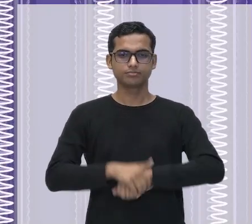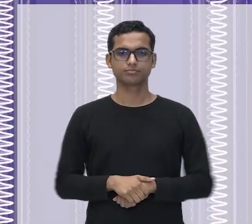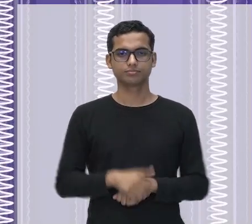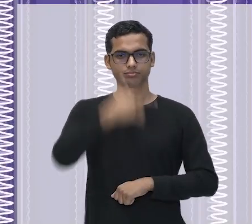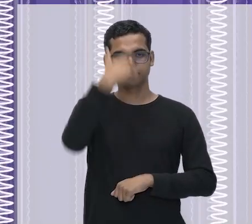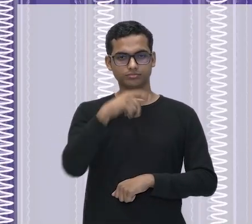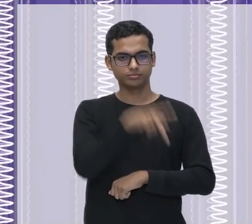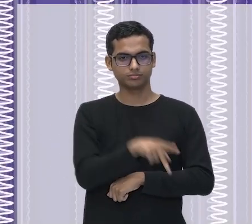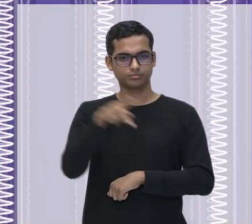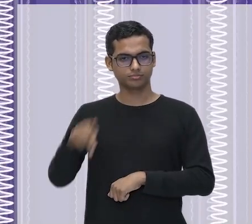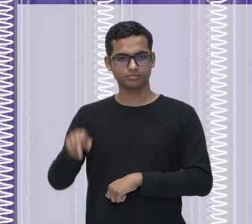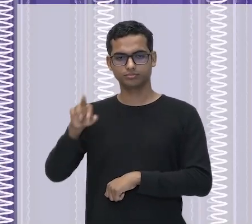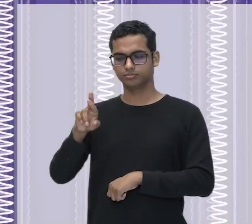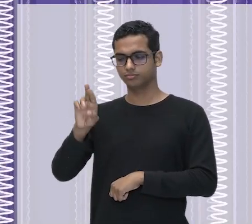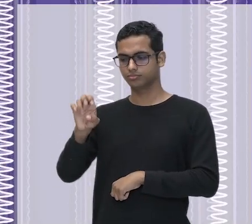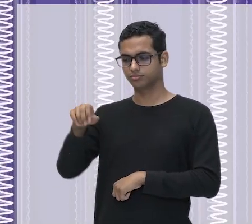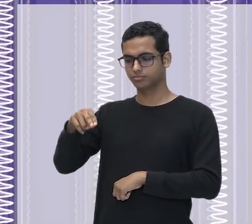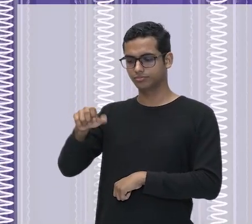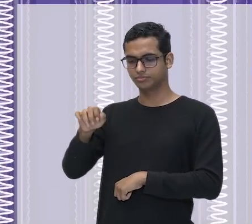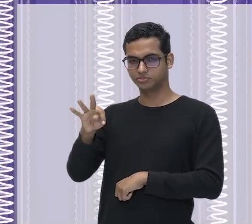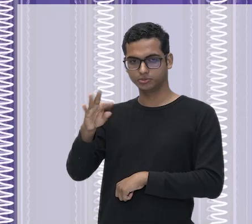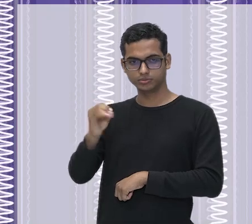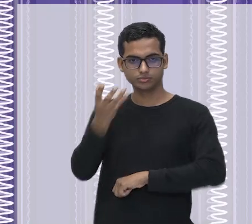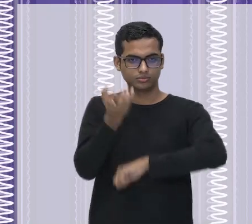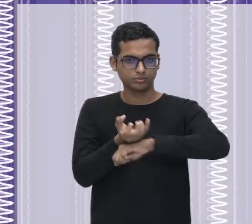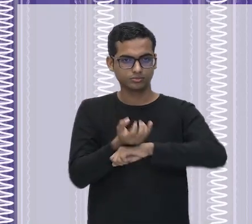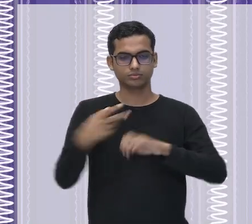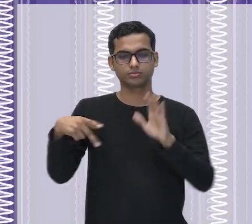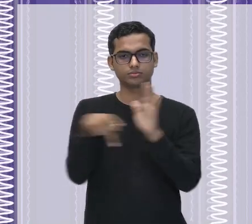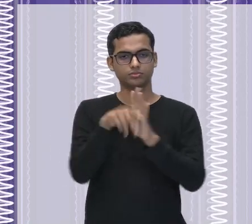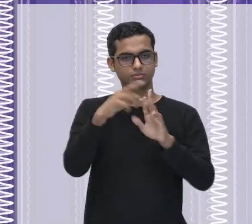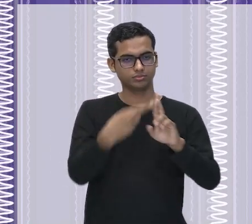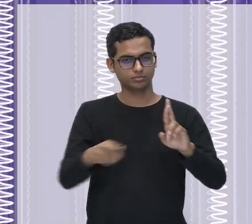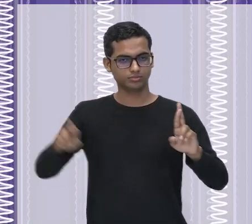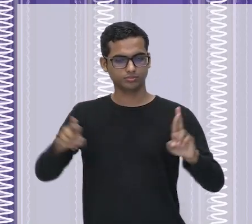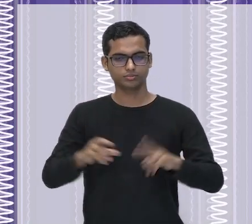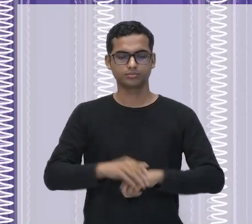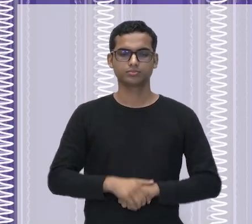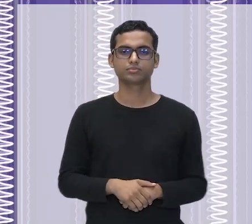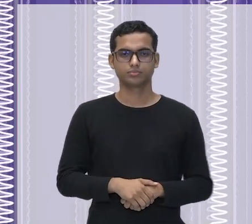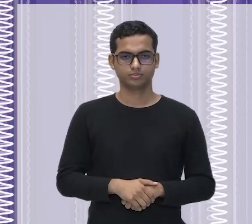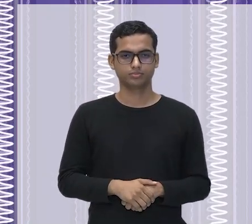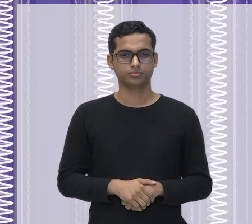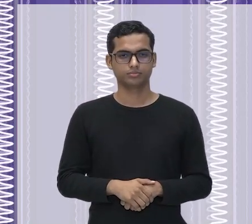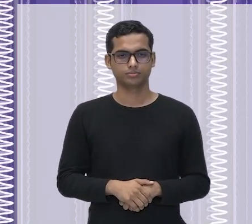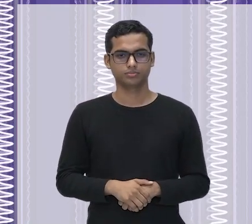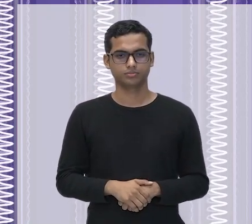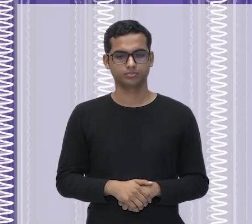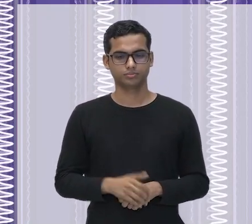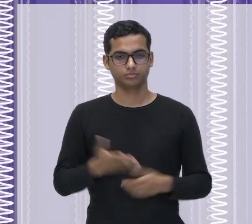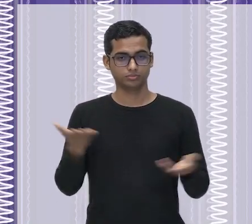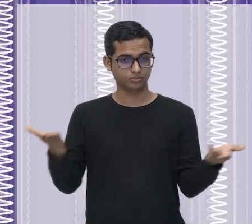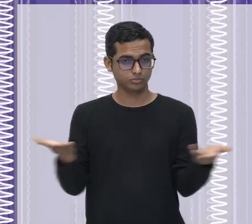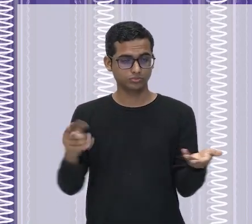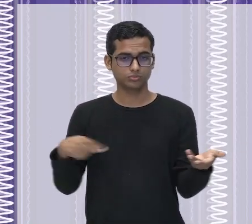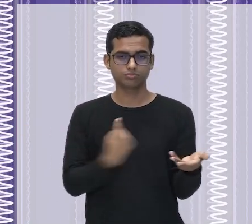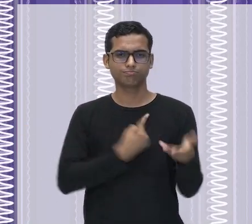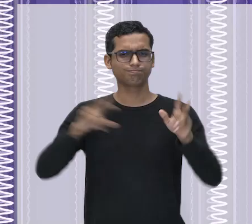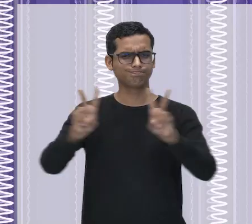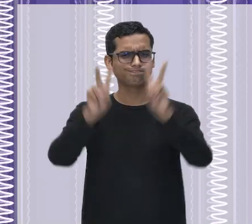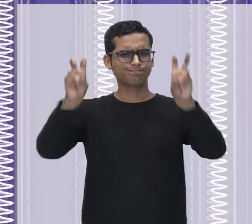sou o professor Renato Souza, do componente curricular Ensino Religioso. E na aula de hoje